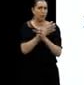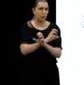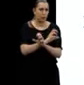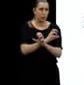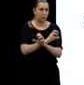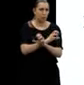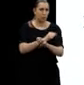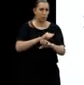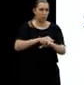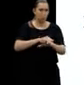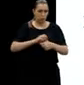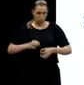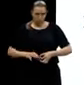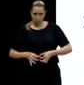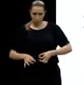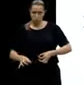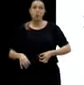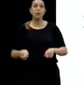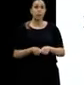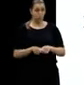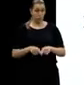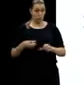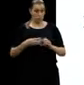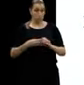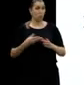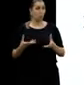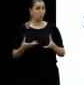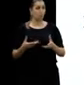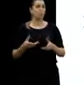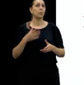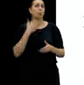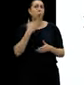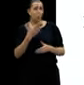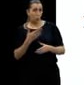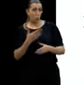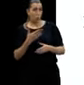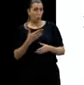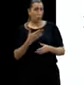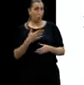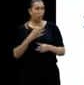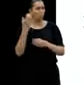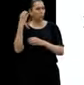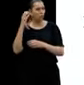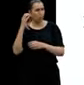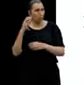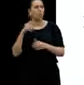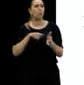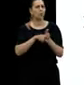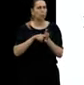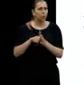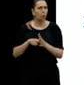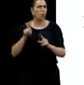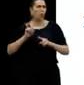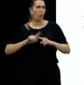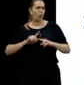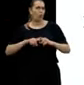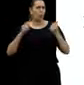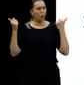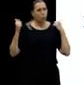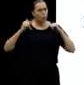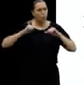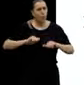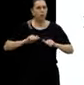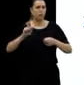e no cordão umbilical. Elas são também muito requisitadas no meio científico, justamente por elas serem